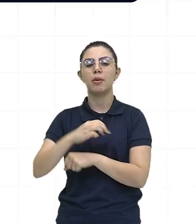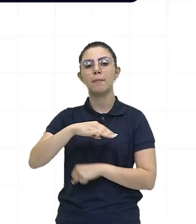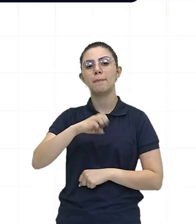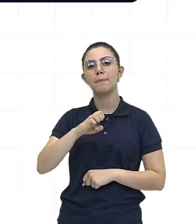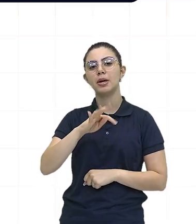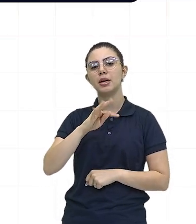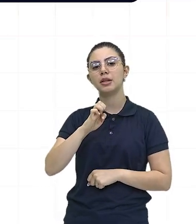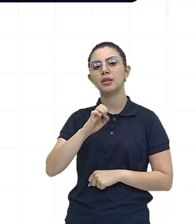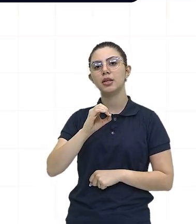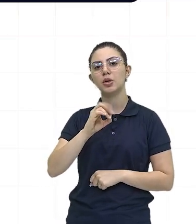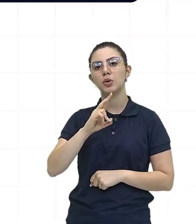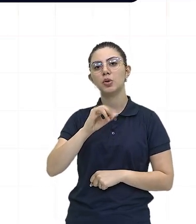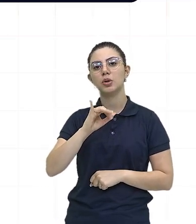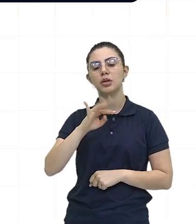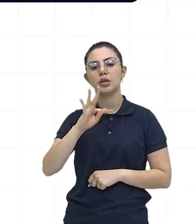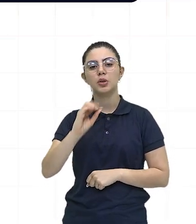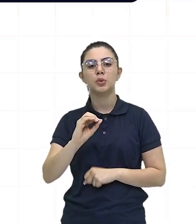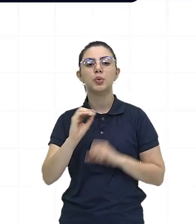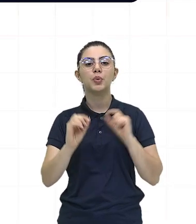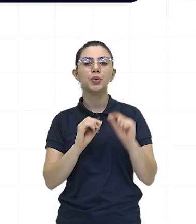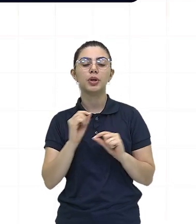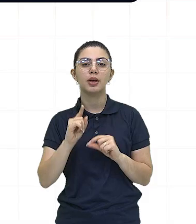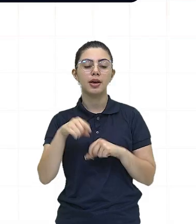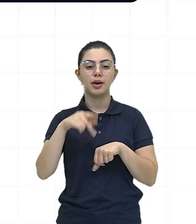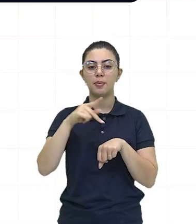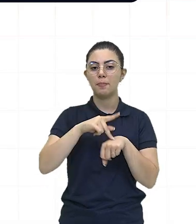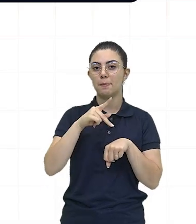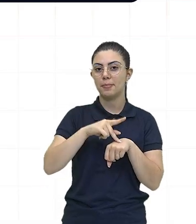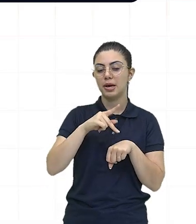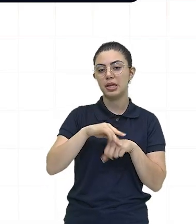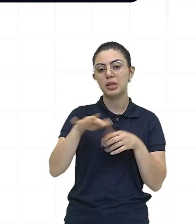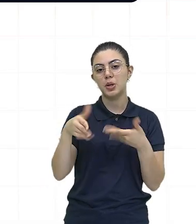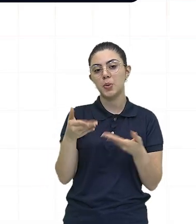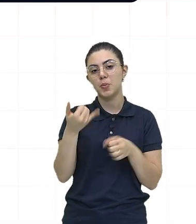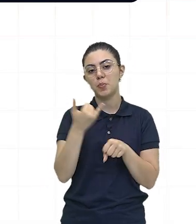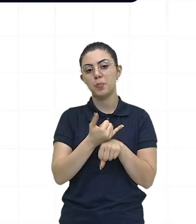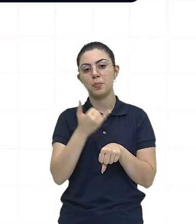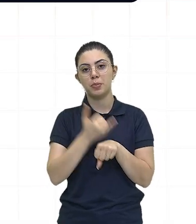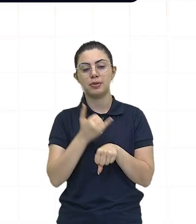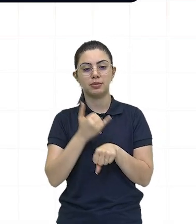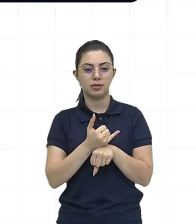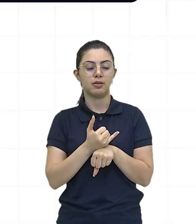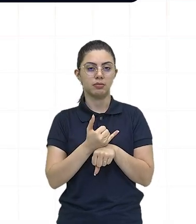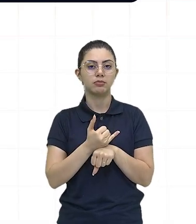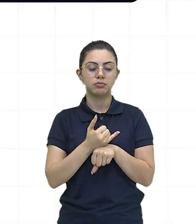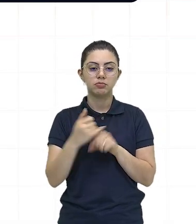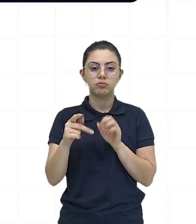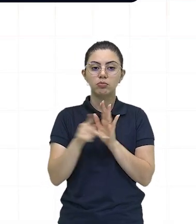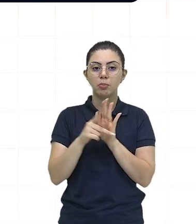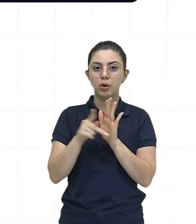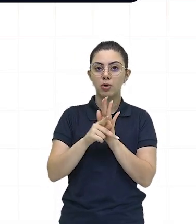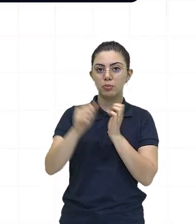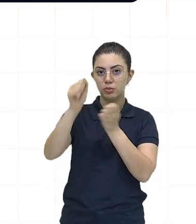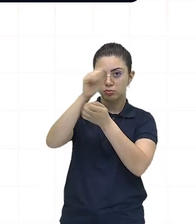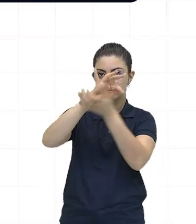é um meteorito? Ele é um fragmento de rocha ou metal, um fragmento